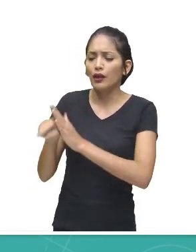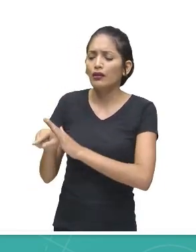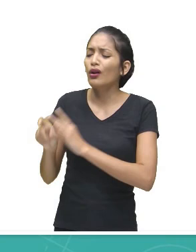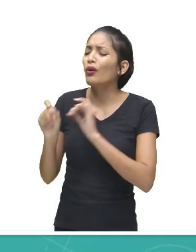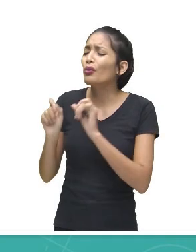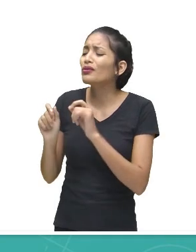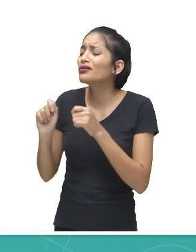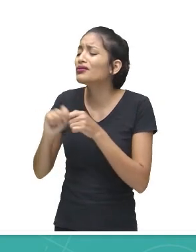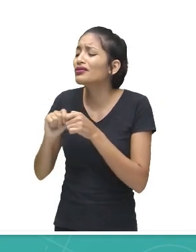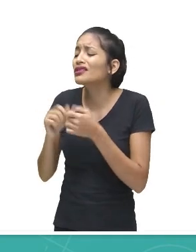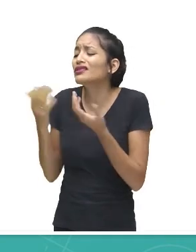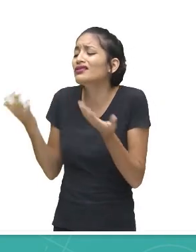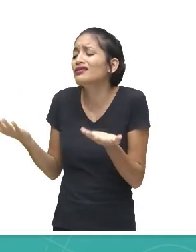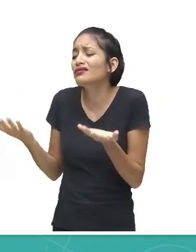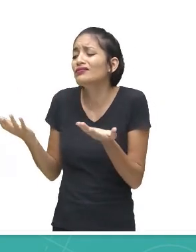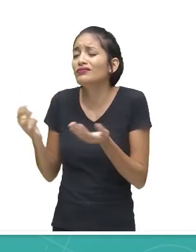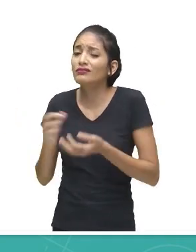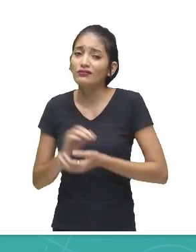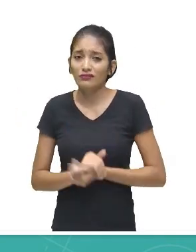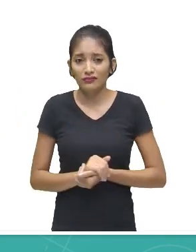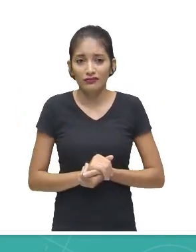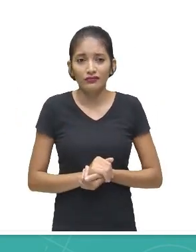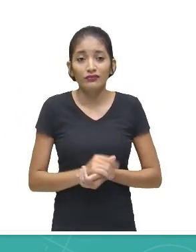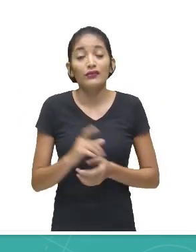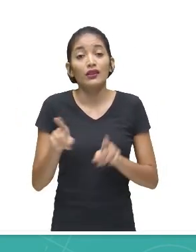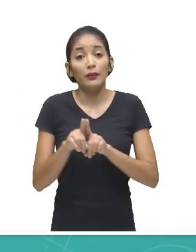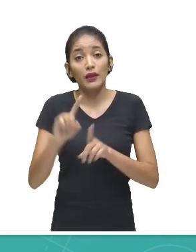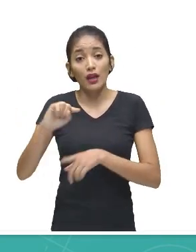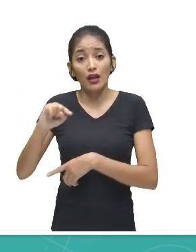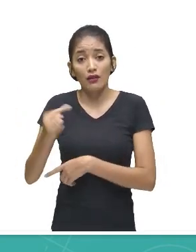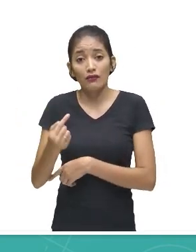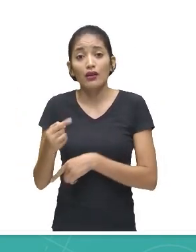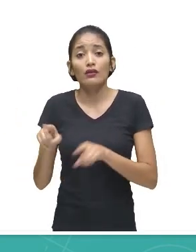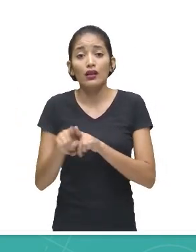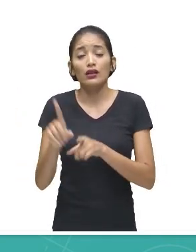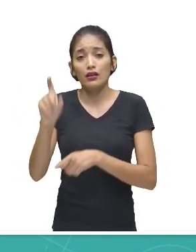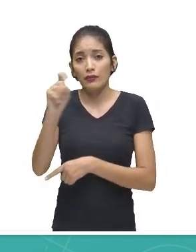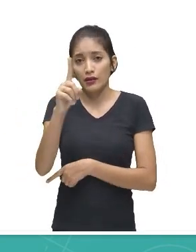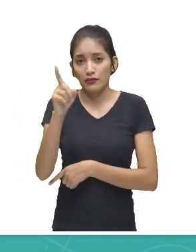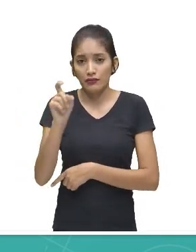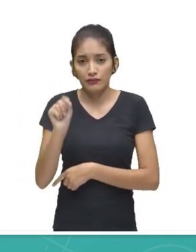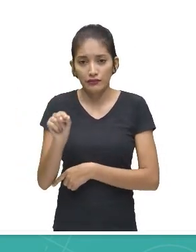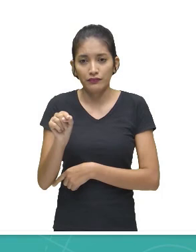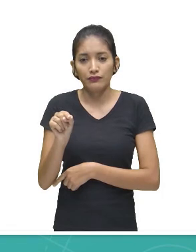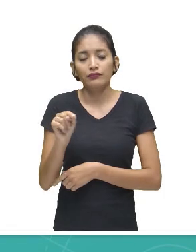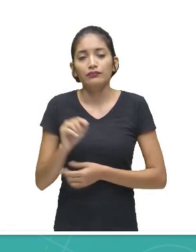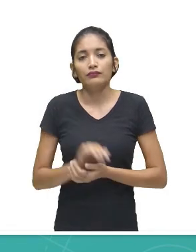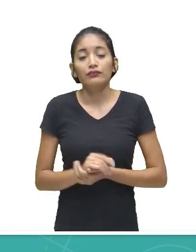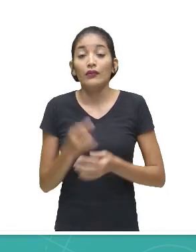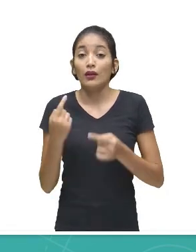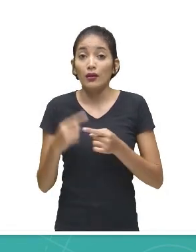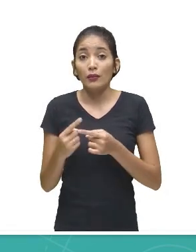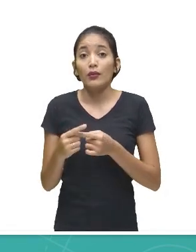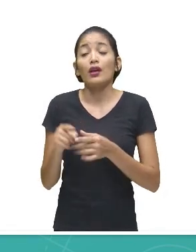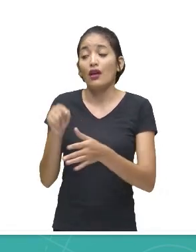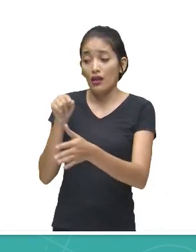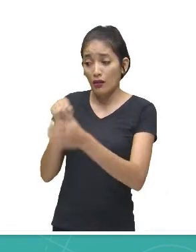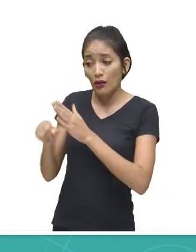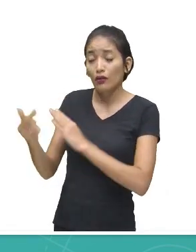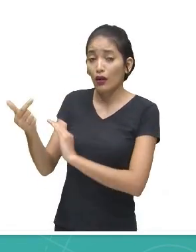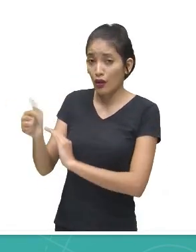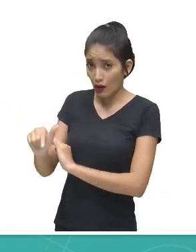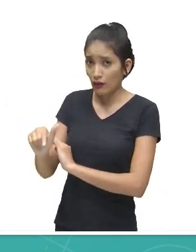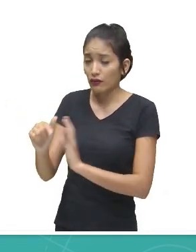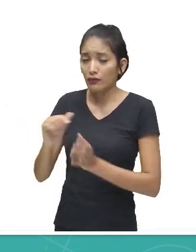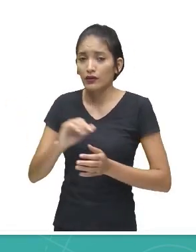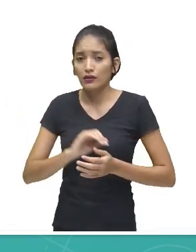eu faço, doutor? Então, aqui tem uma vírgula e aqui tem uma interrogação, tá? Porque ela faz um vocativo novamente aqui, ó.